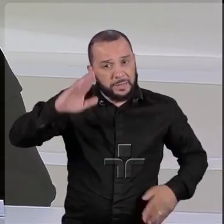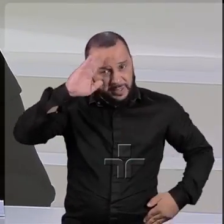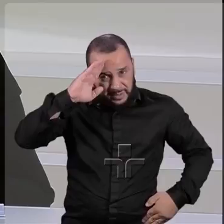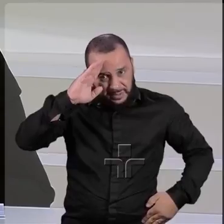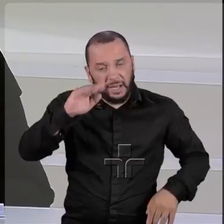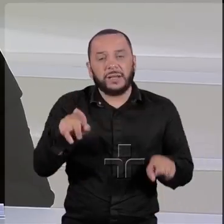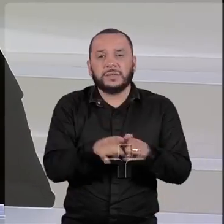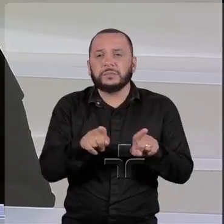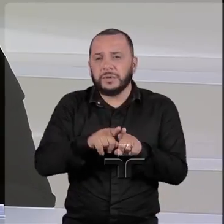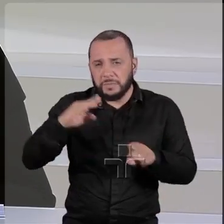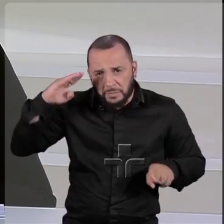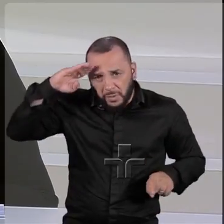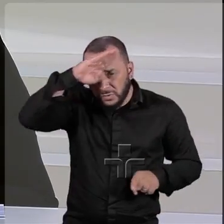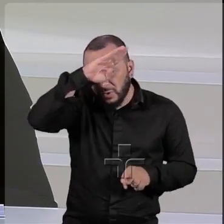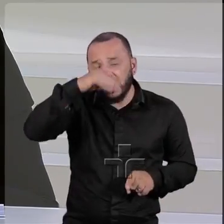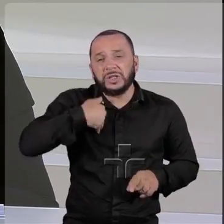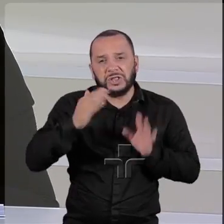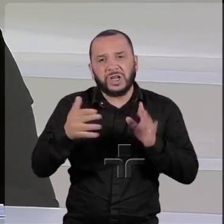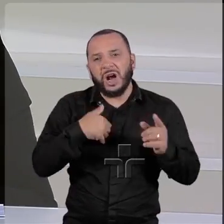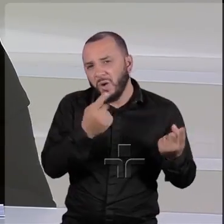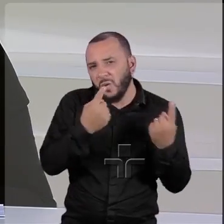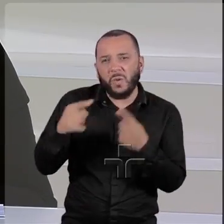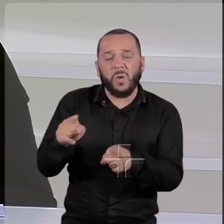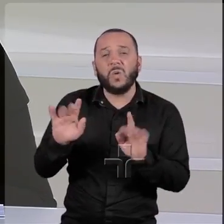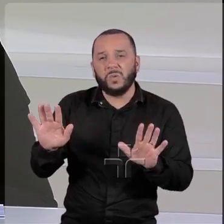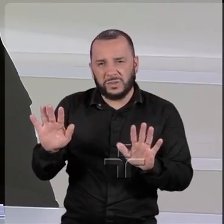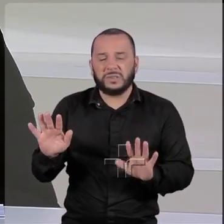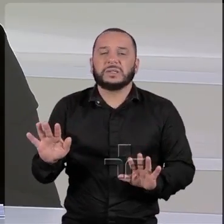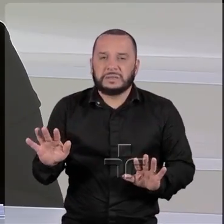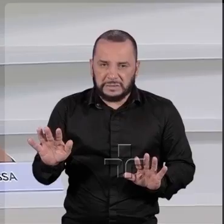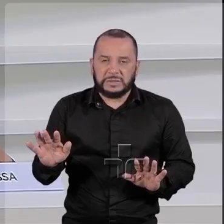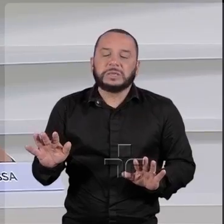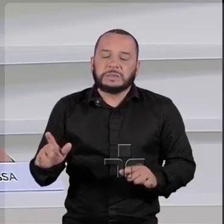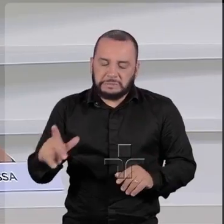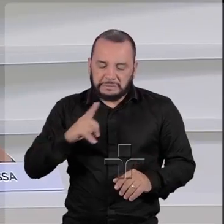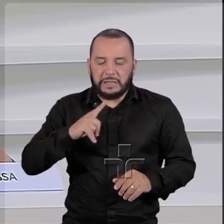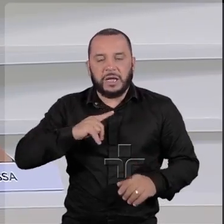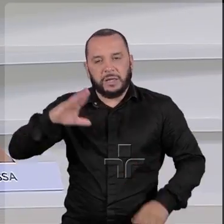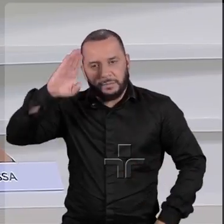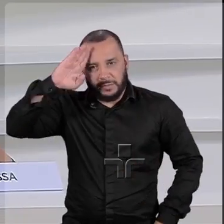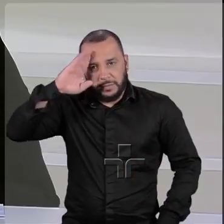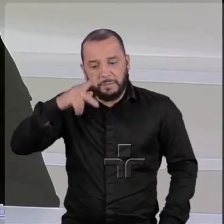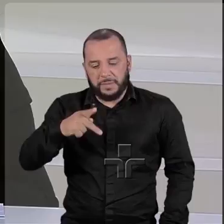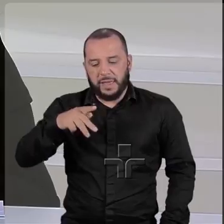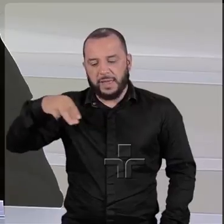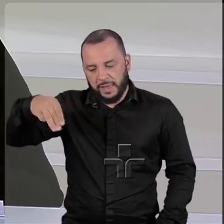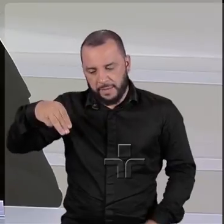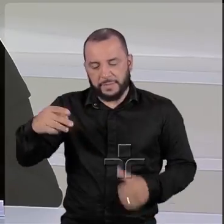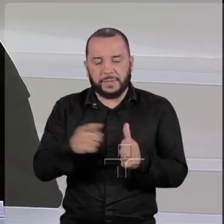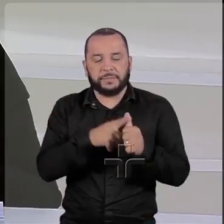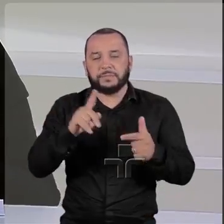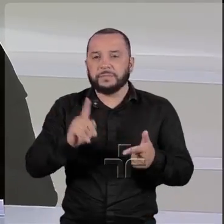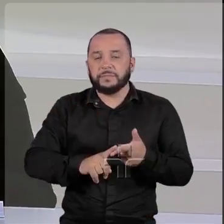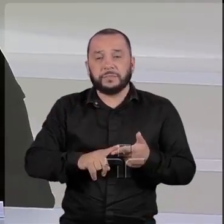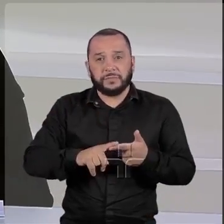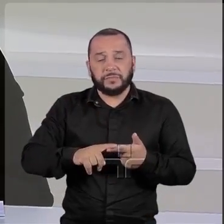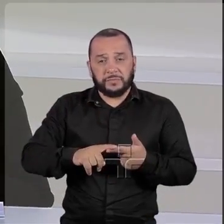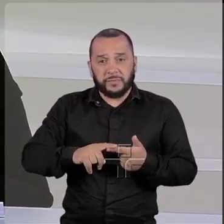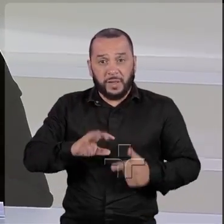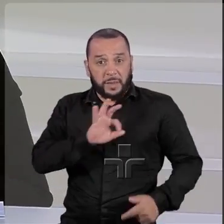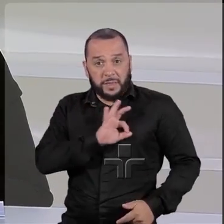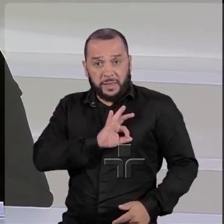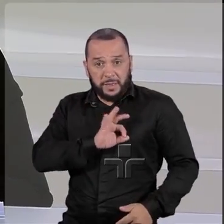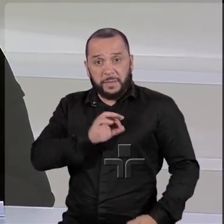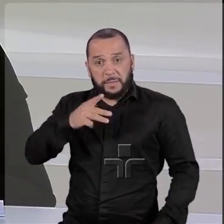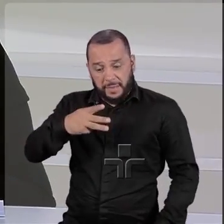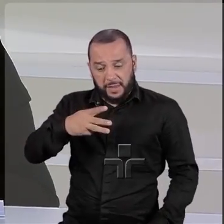Bolsonaro já tinha se manifestado contra. Então, ele teria as polícias militares. Eu fico imaginando a pressão que ele